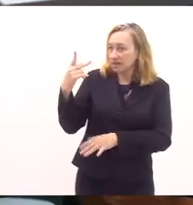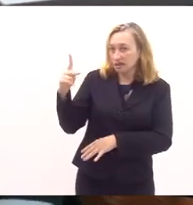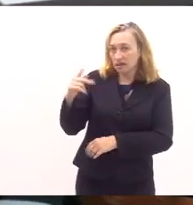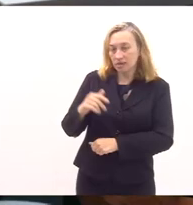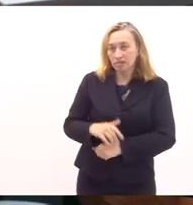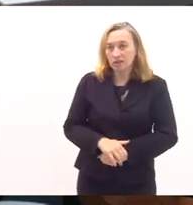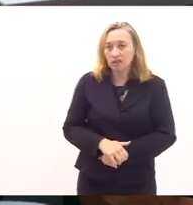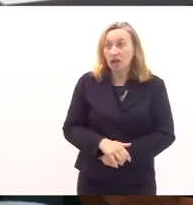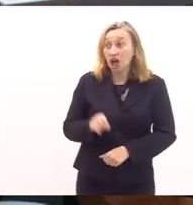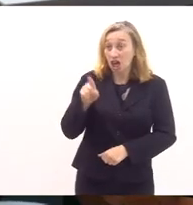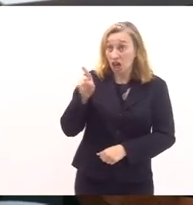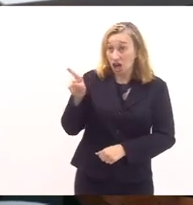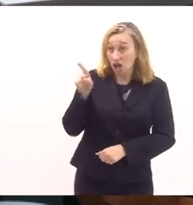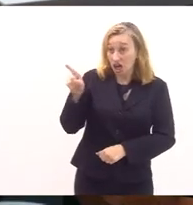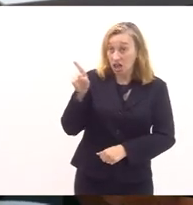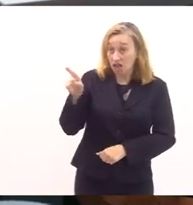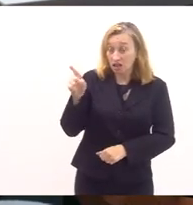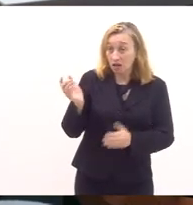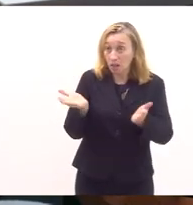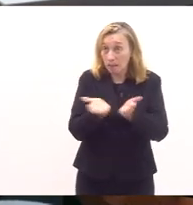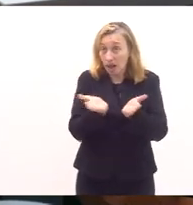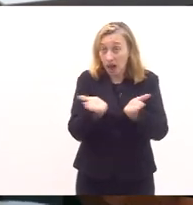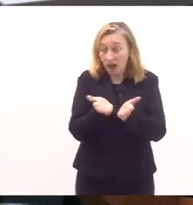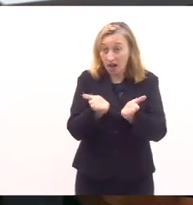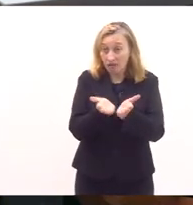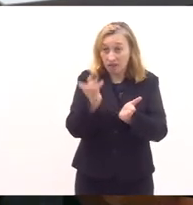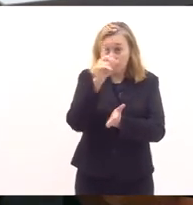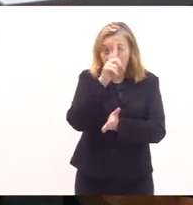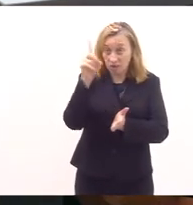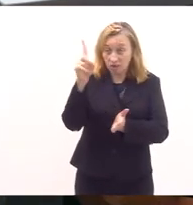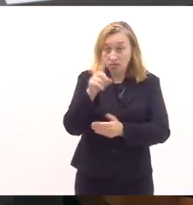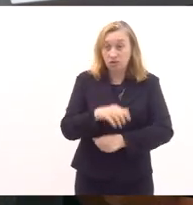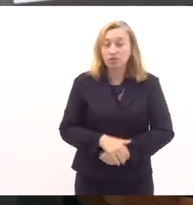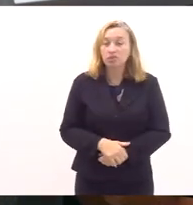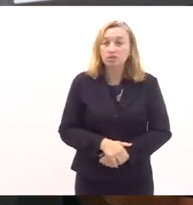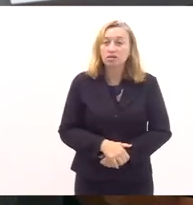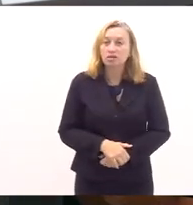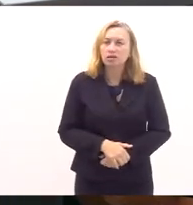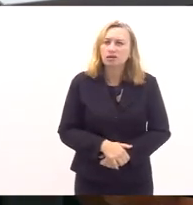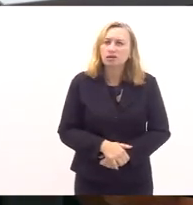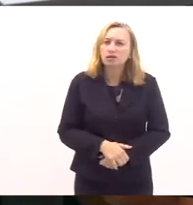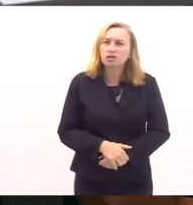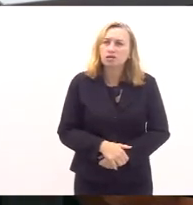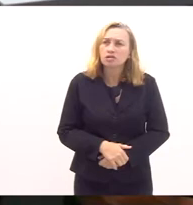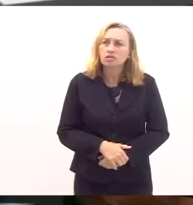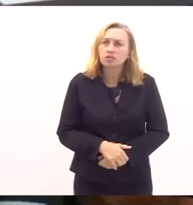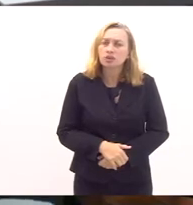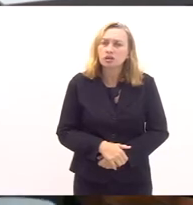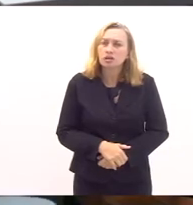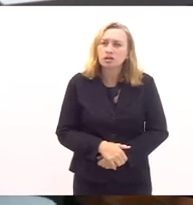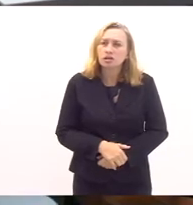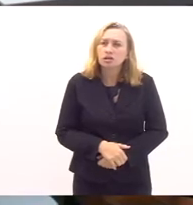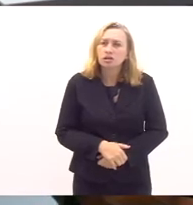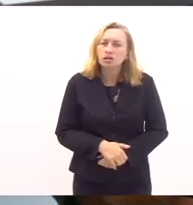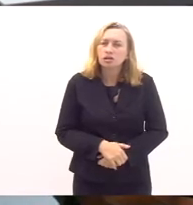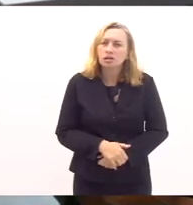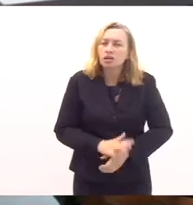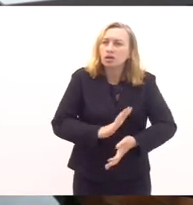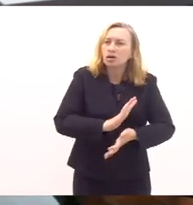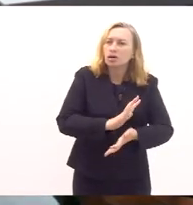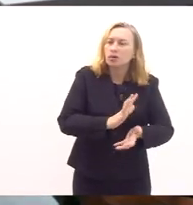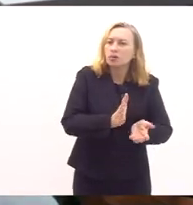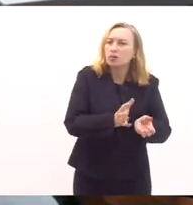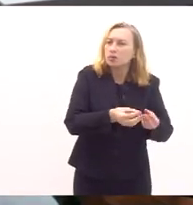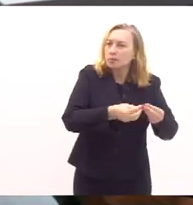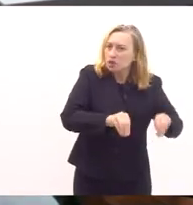dizendo que eles são a palavra de Deus e detonando o bem. O bem